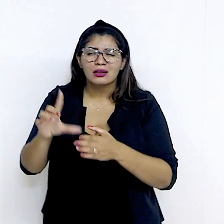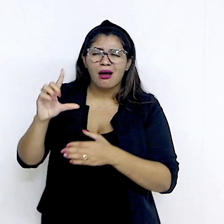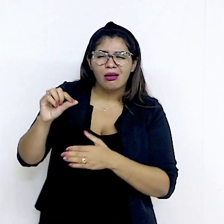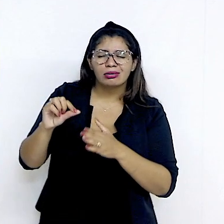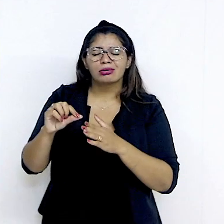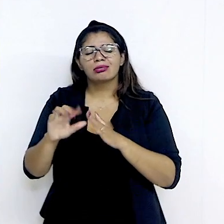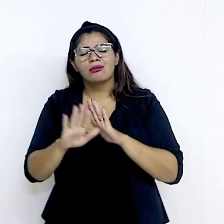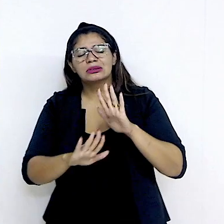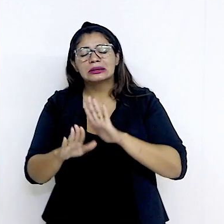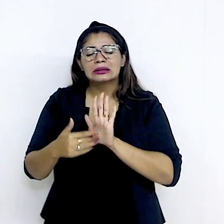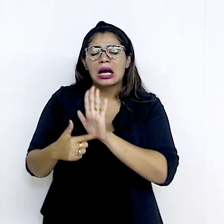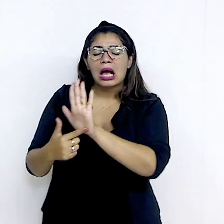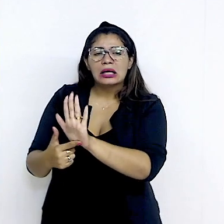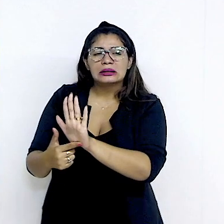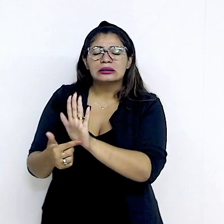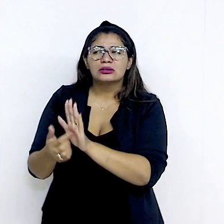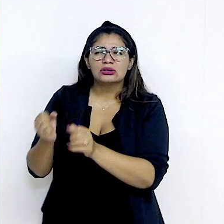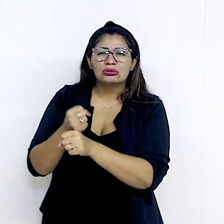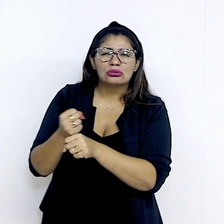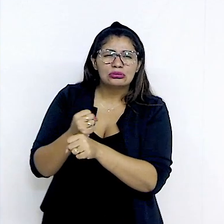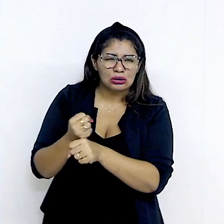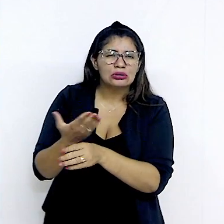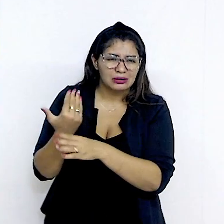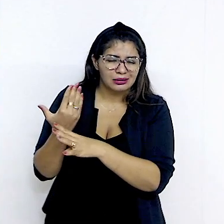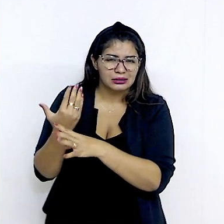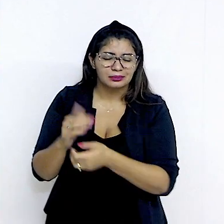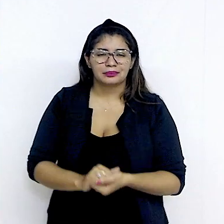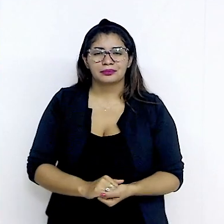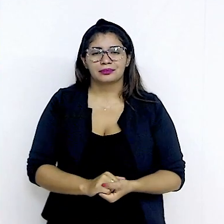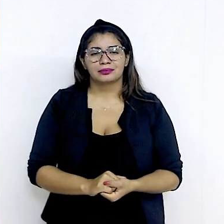em 2019 e nos anos anteriores.